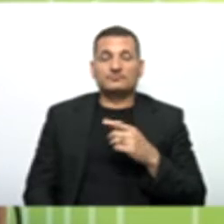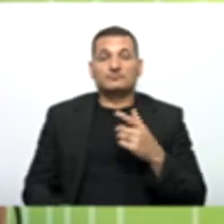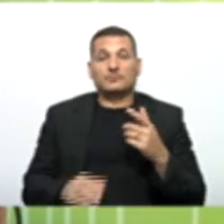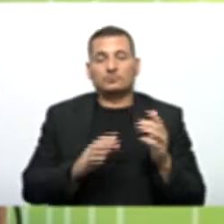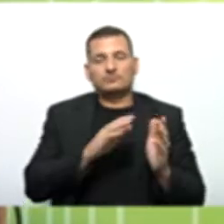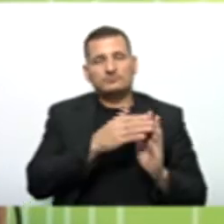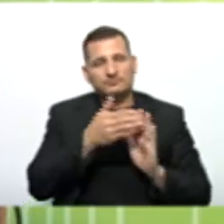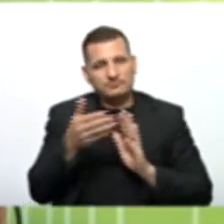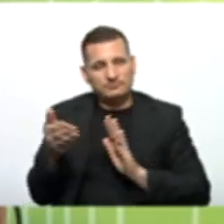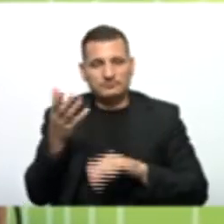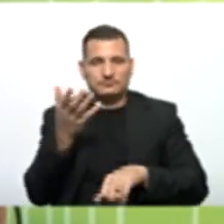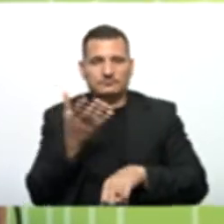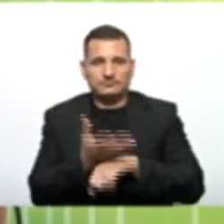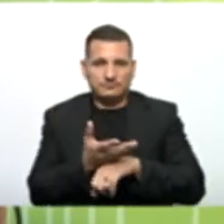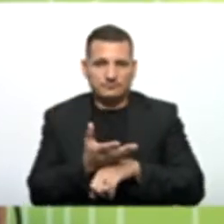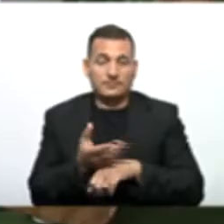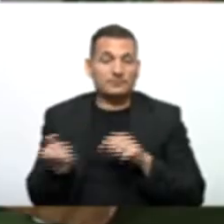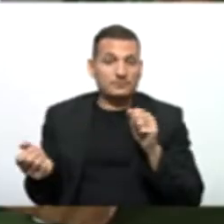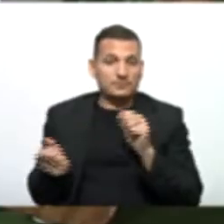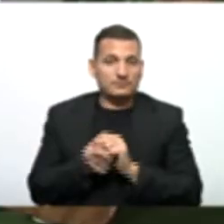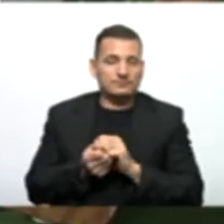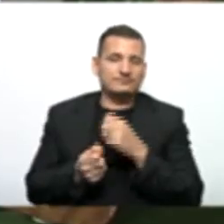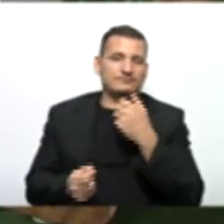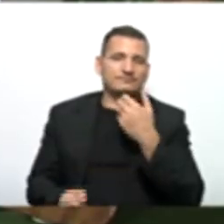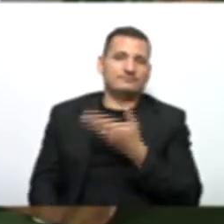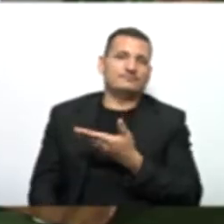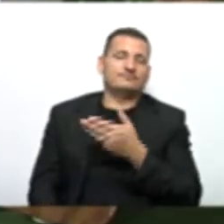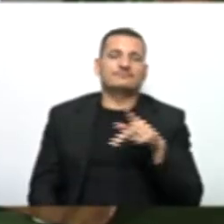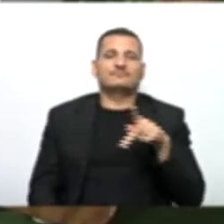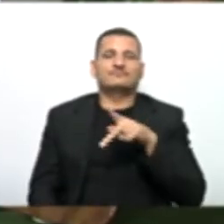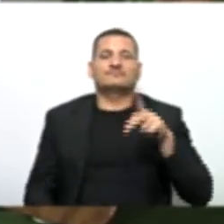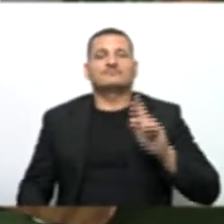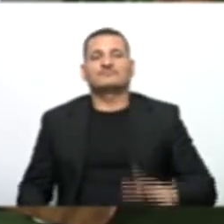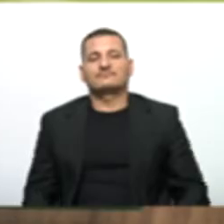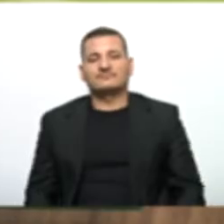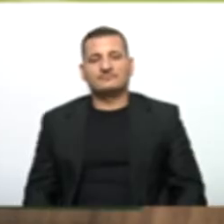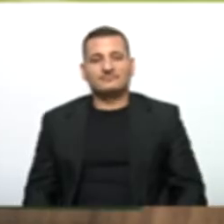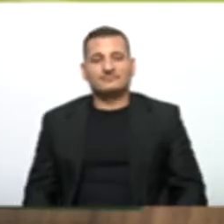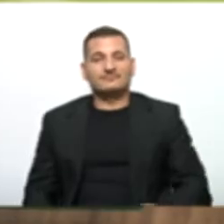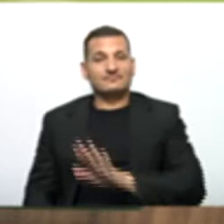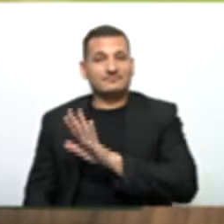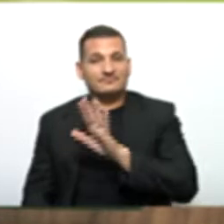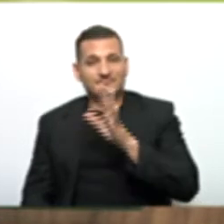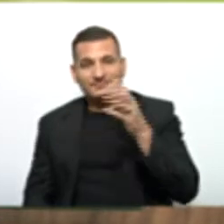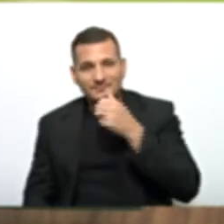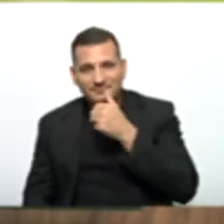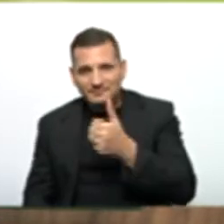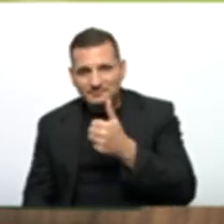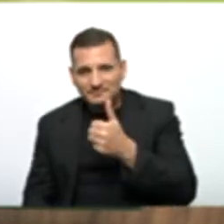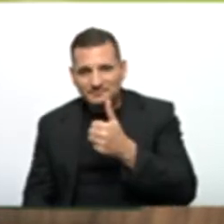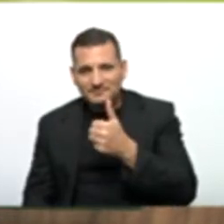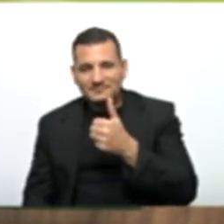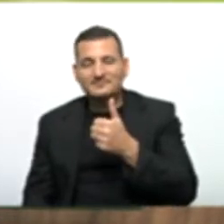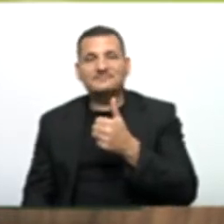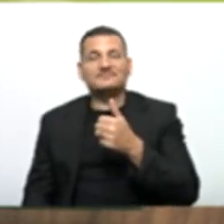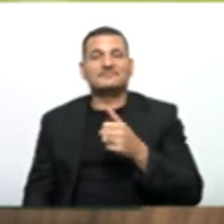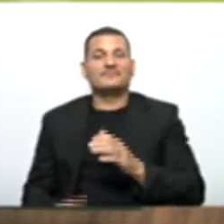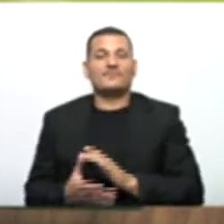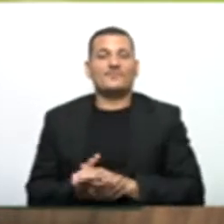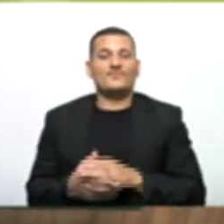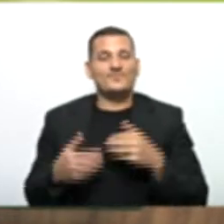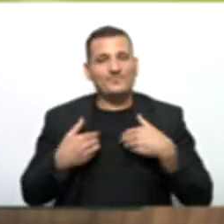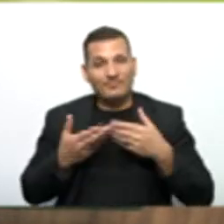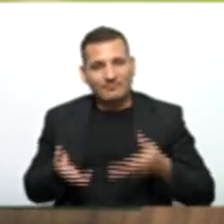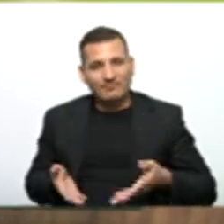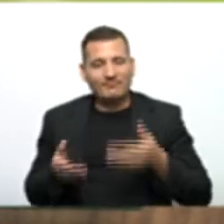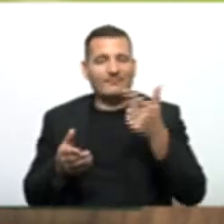nossa disciplina, também está aqui ao meu lado o professor, que eu vou deixar que ele mesmo se apresente. Olá, tudo bem com você? Estamos aqui